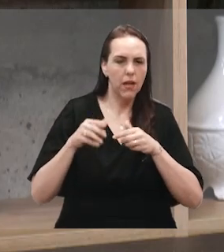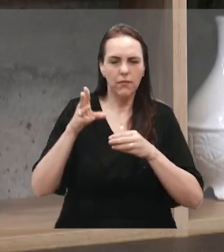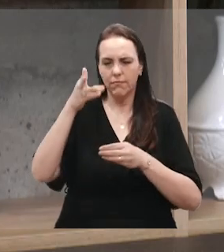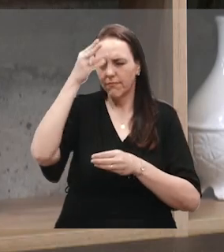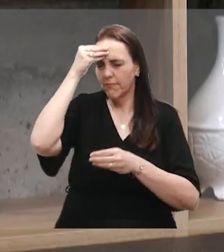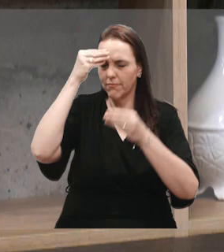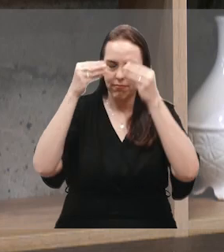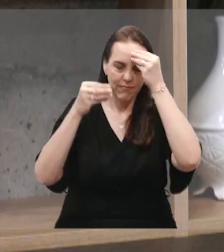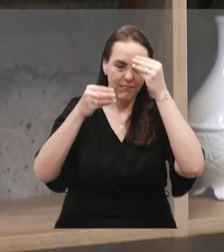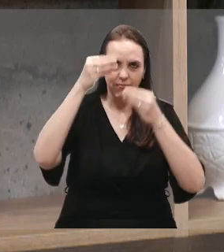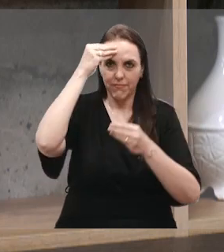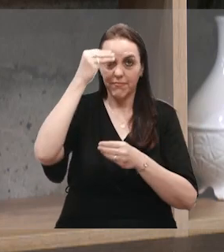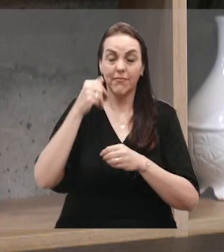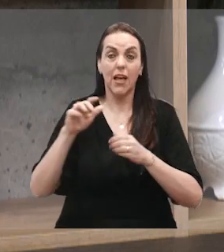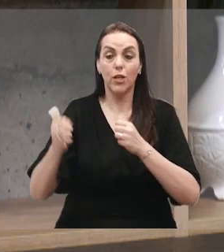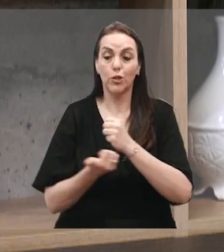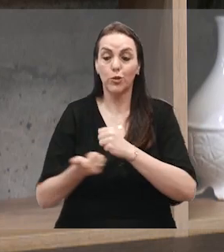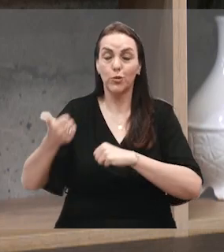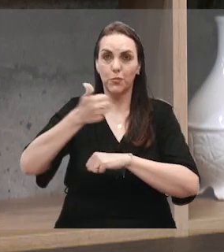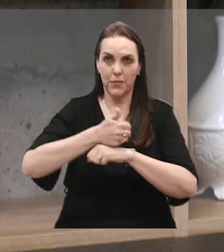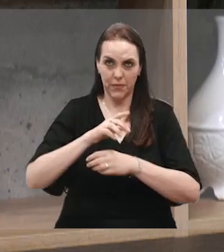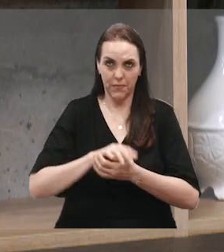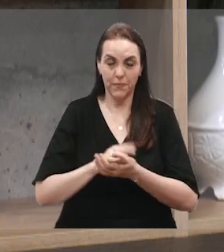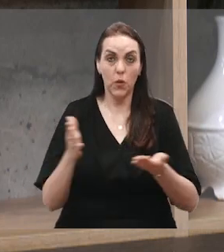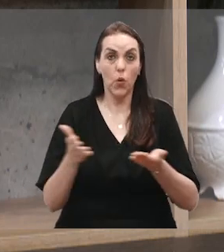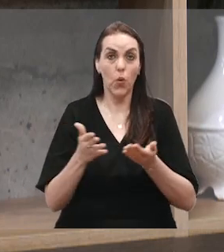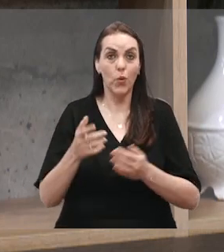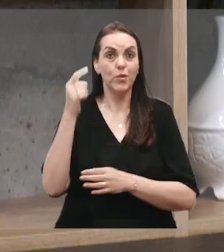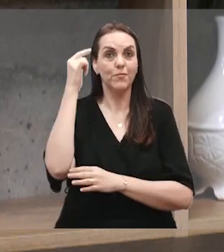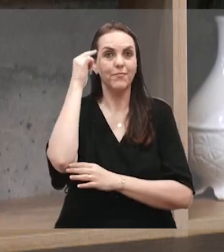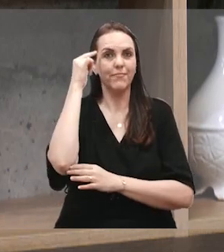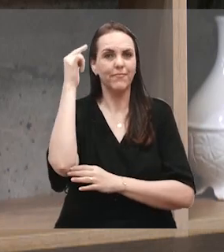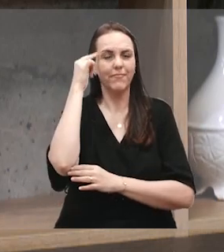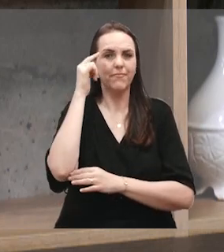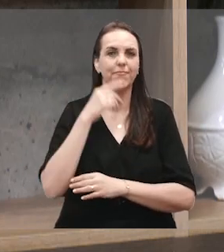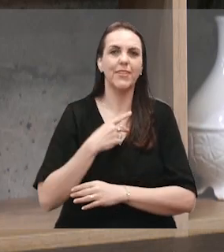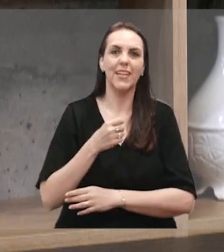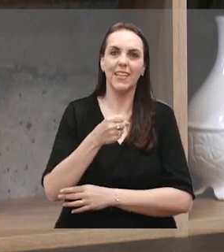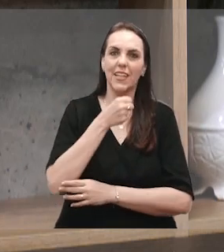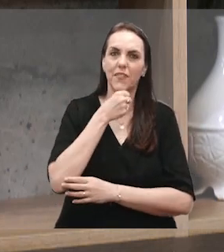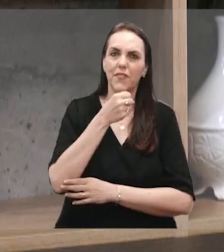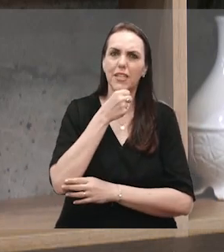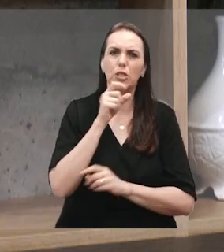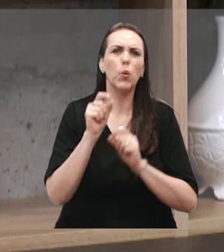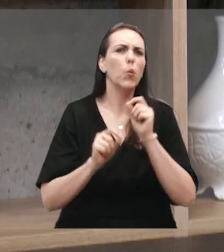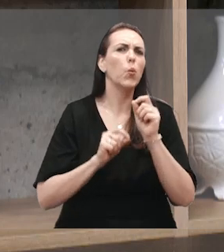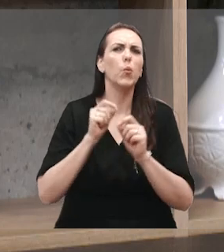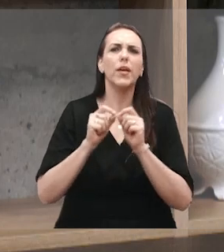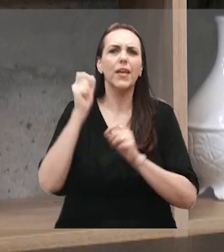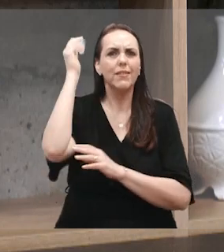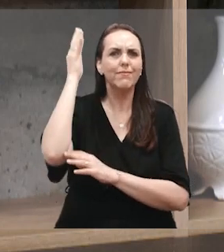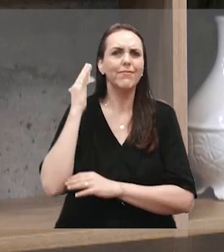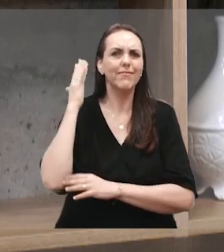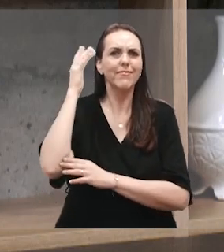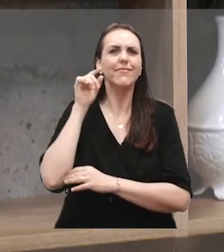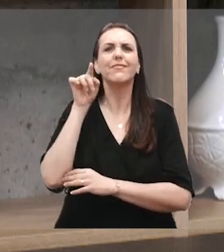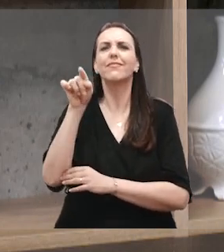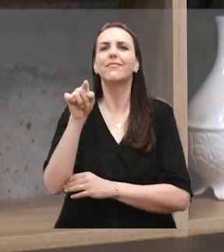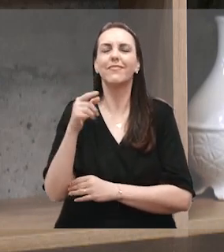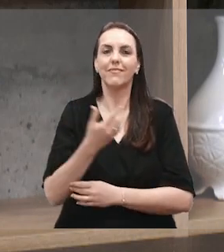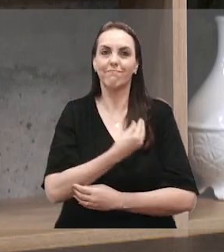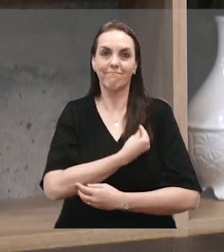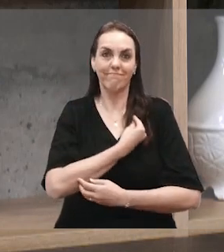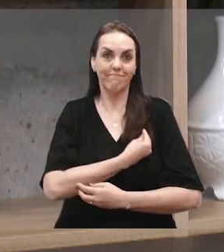suplente. E hoje eu vinha pensando na nossa entrevista e eu pensei, mas que Daiane Mello nós teremos aqui na